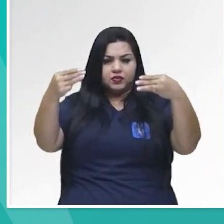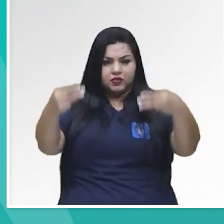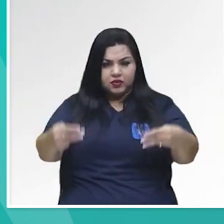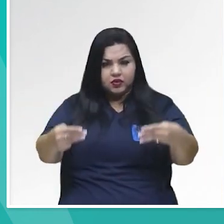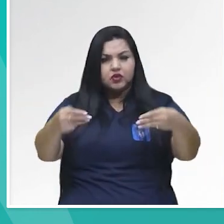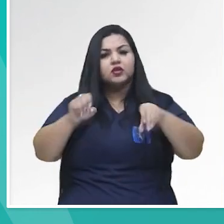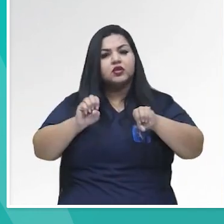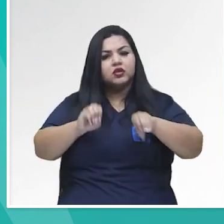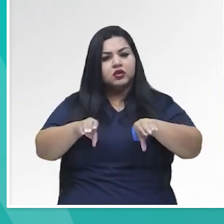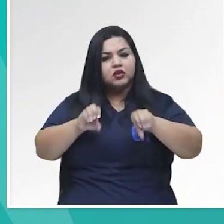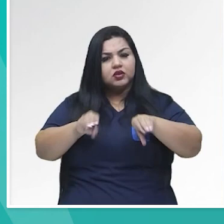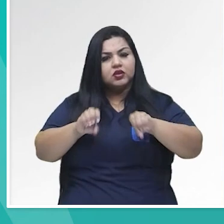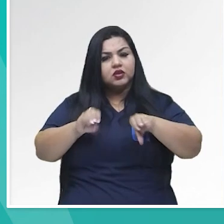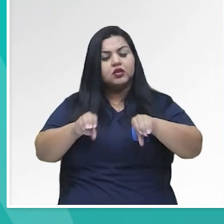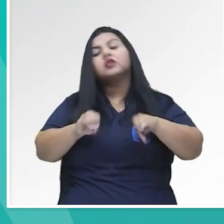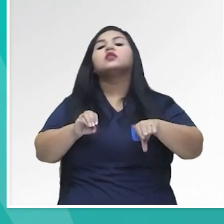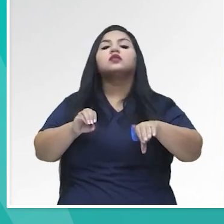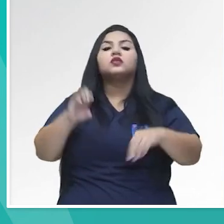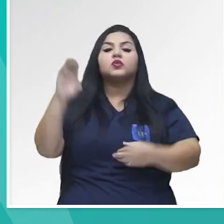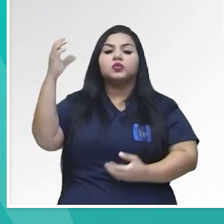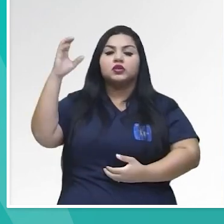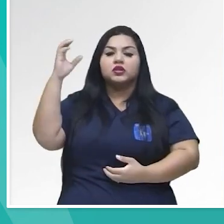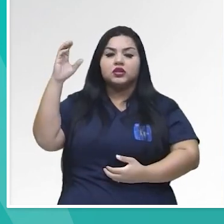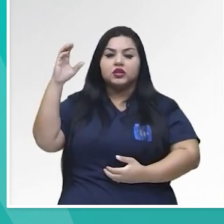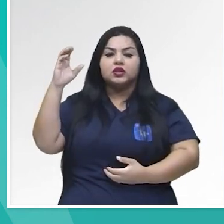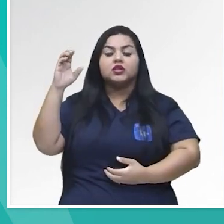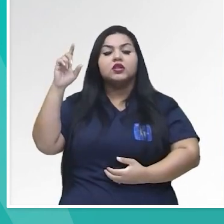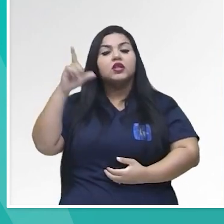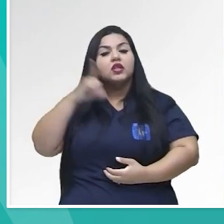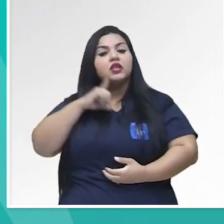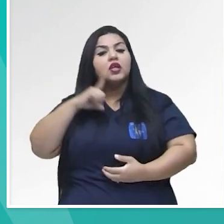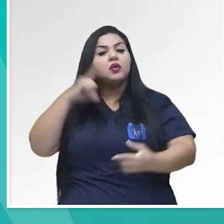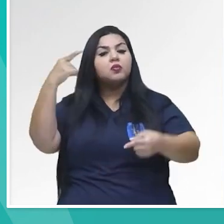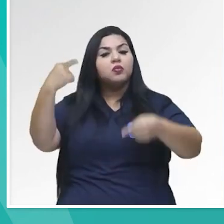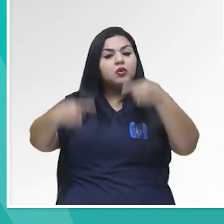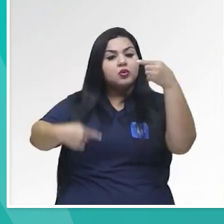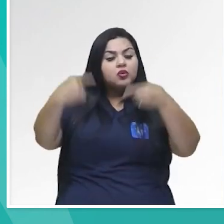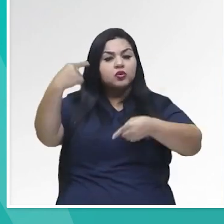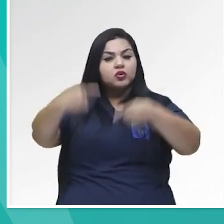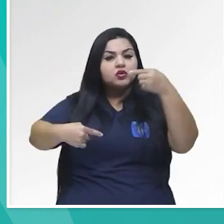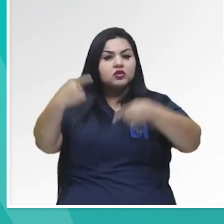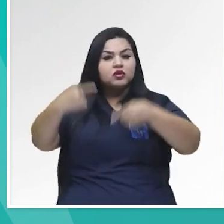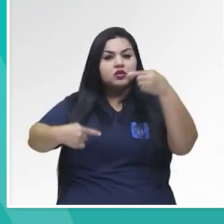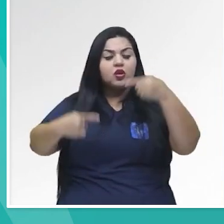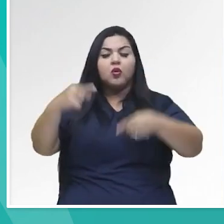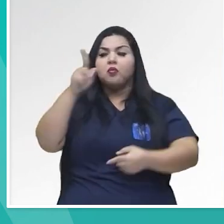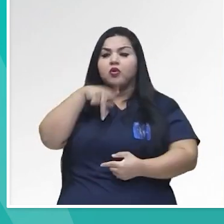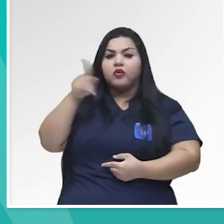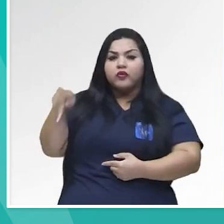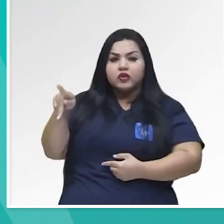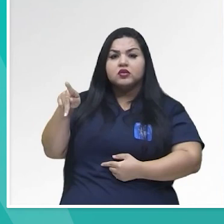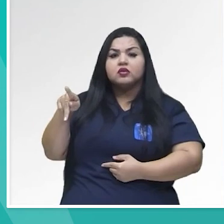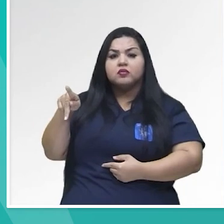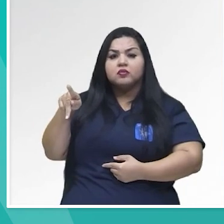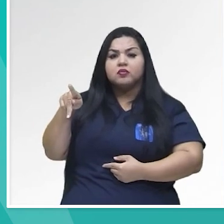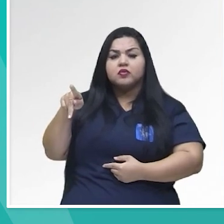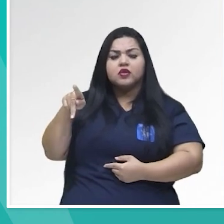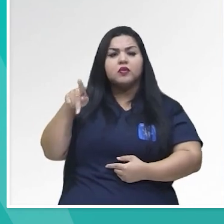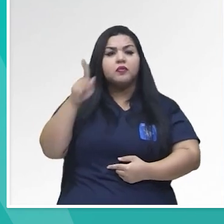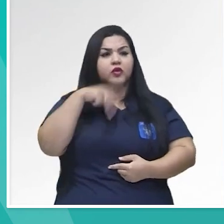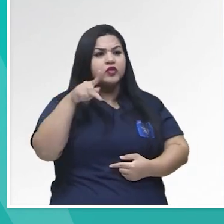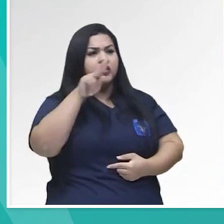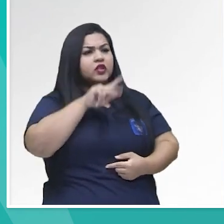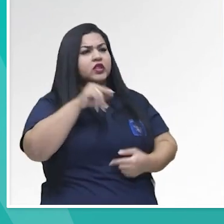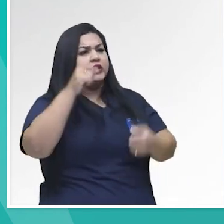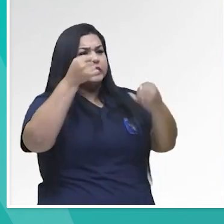Educação e Ciência, lá na Macedônia, que o Albert Einstein vai ter uma discussão com o professor dele. O professor dele vai falar que Deus não existe, que